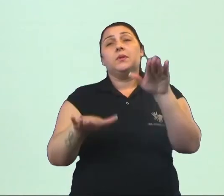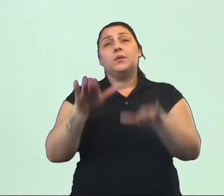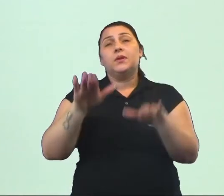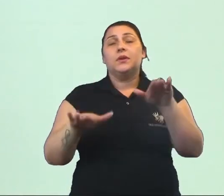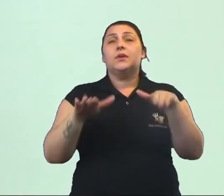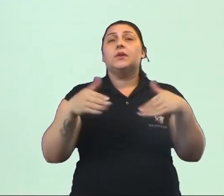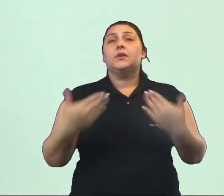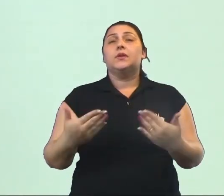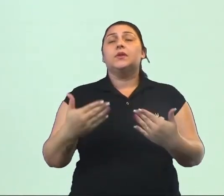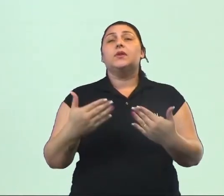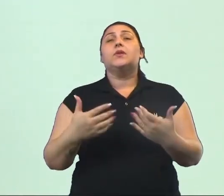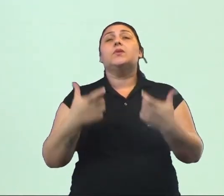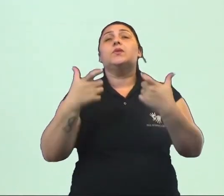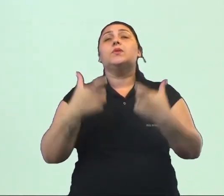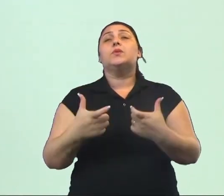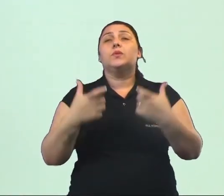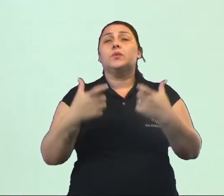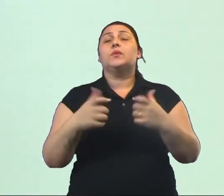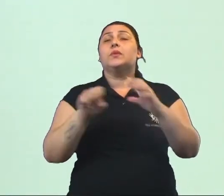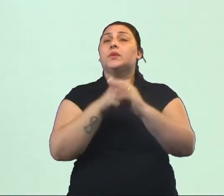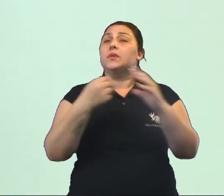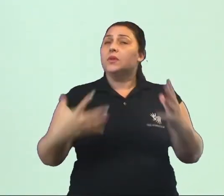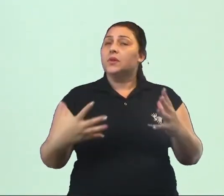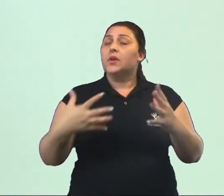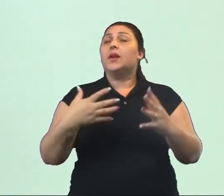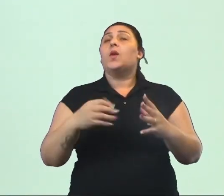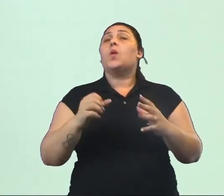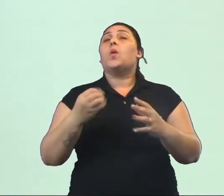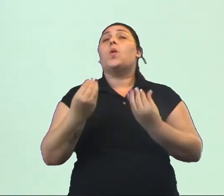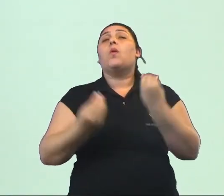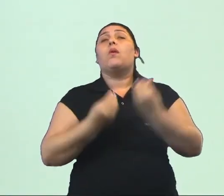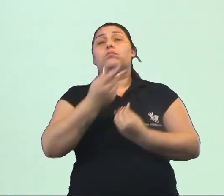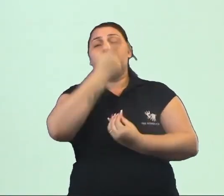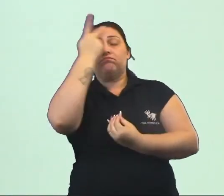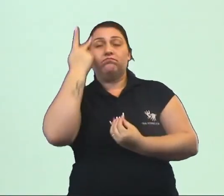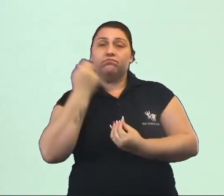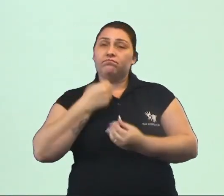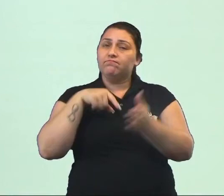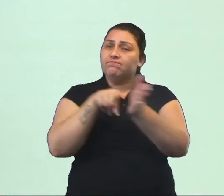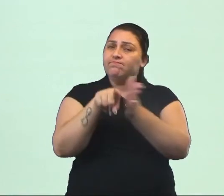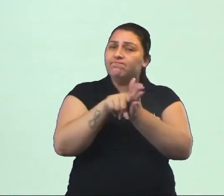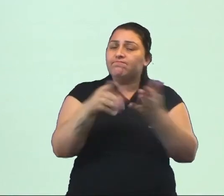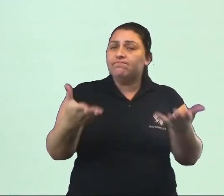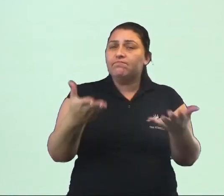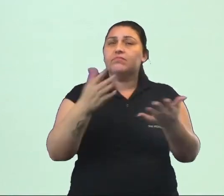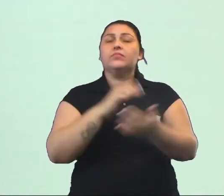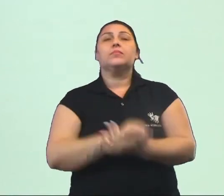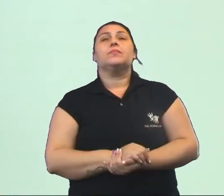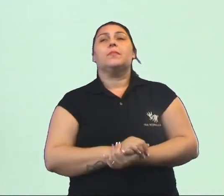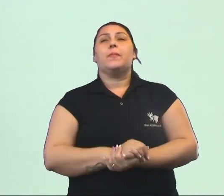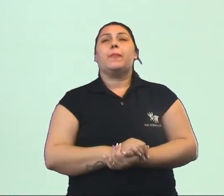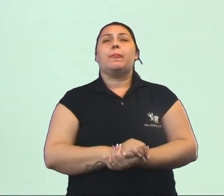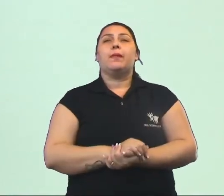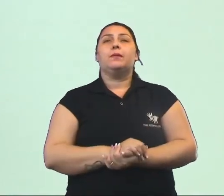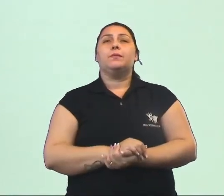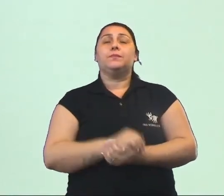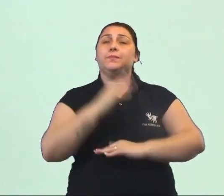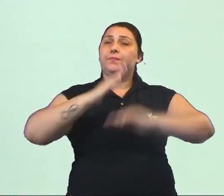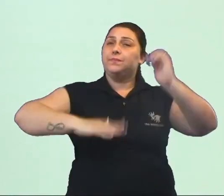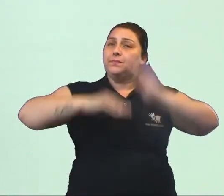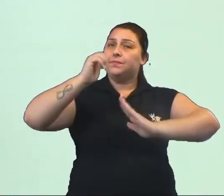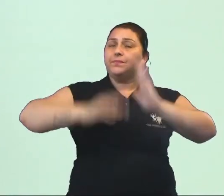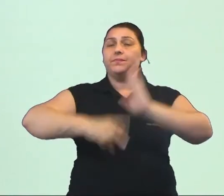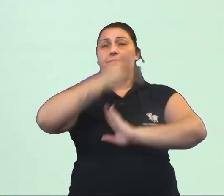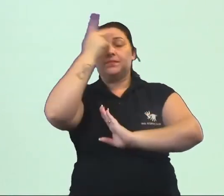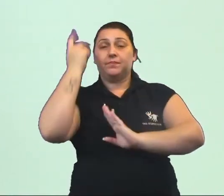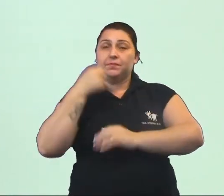como eu disse para vocês, de outros aspectos, como a pessoa entrevistada, o grau de formação da pessoa entrevistada, a profissão da